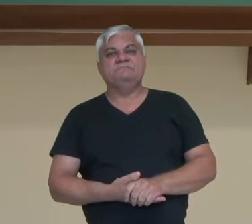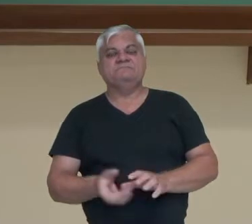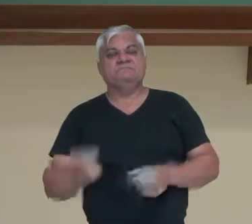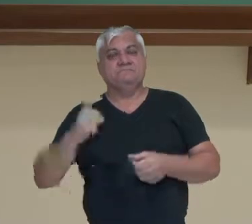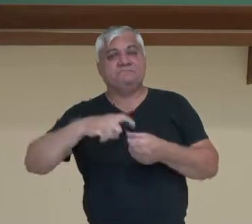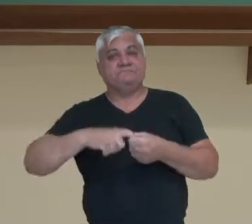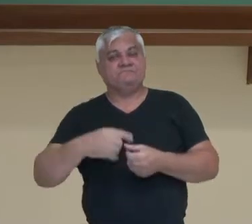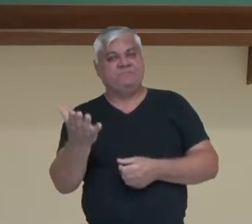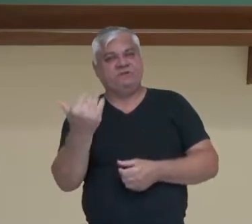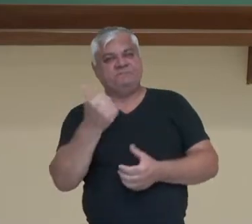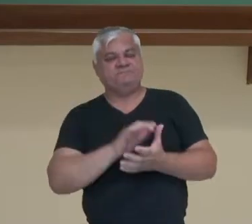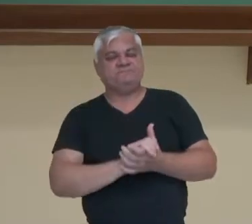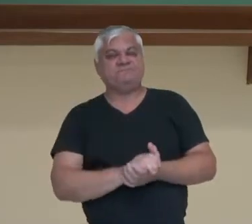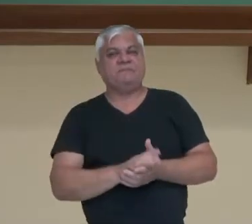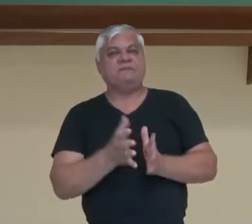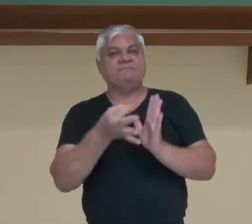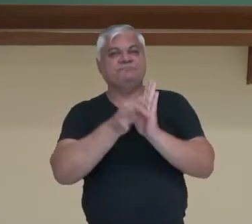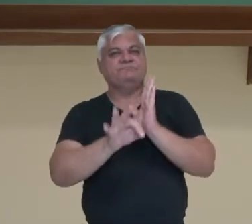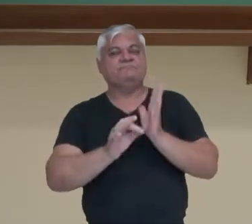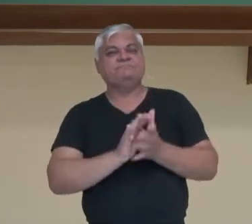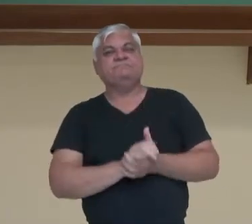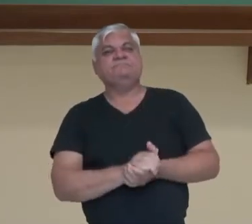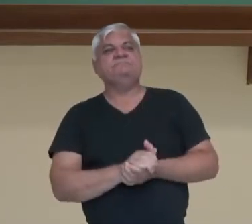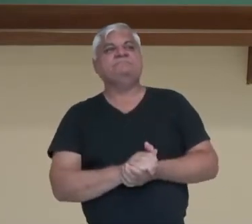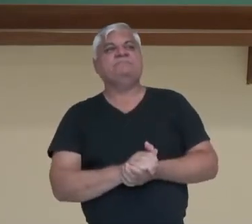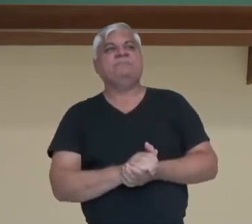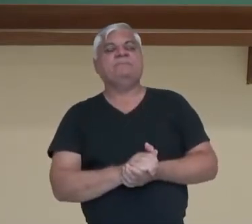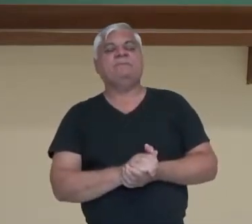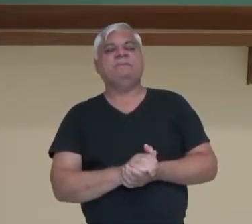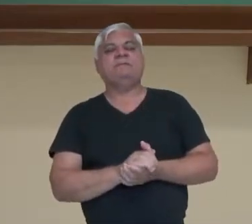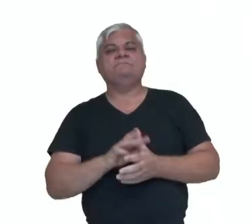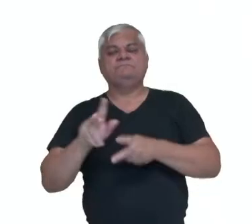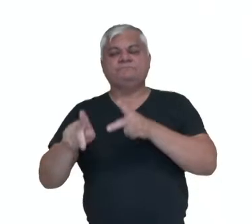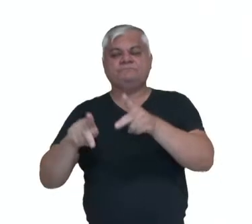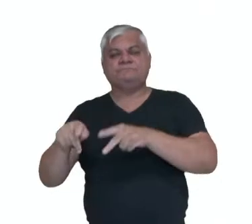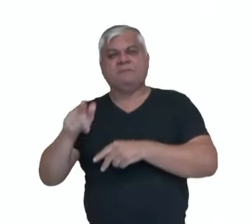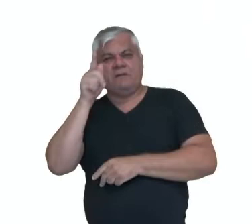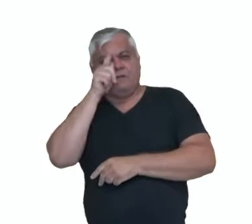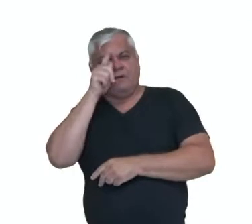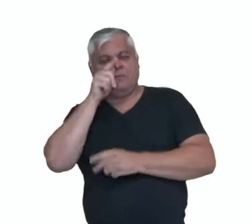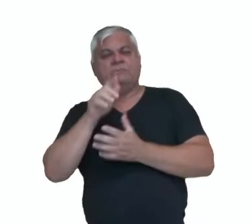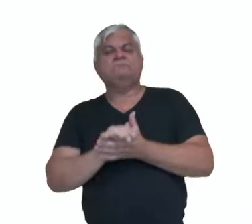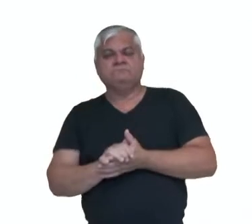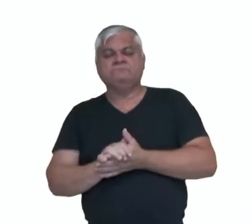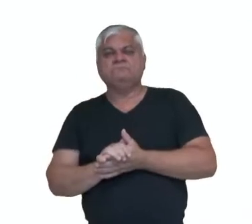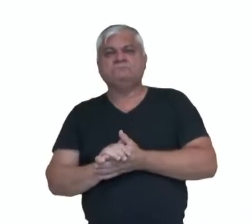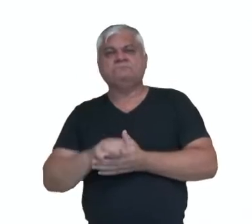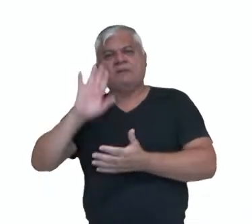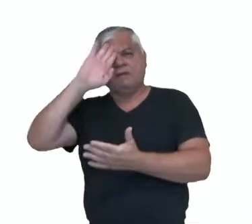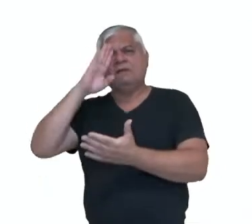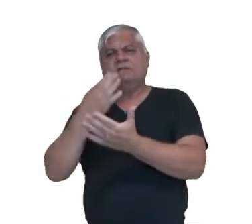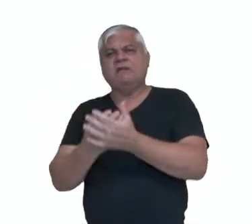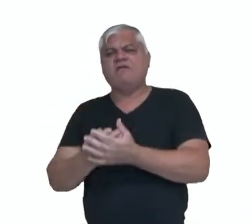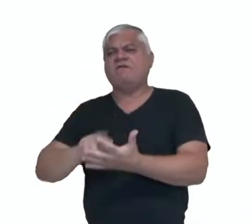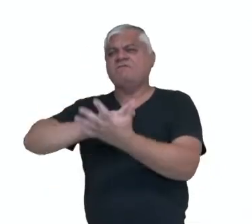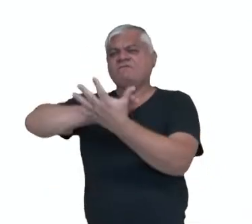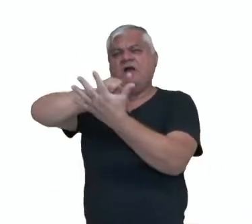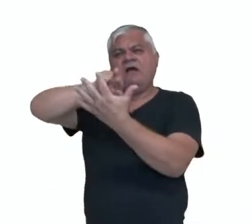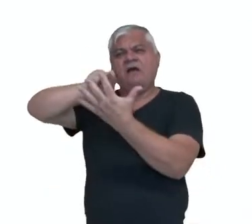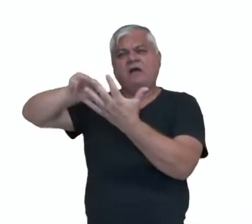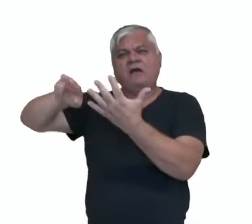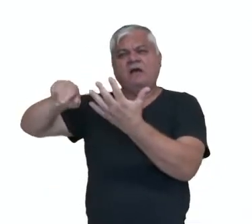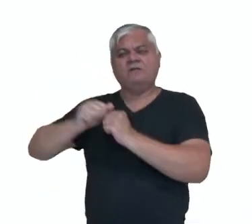Voltamos, bora lá, vamos corrigir essa. Os gregos, assim como outros povos antigos, acreditavam em vários deuses. Eram,